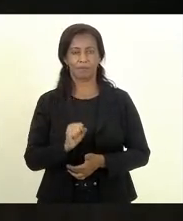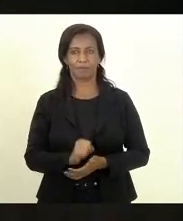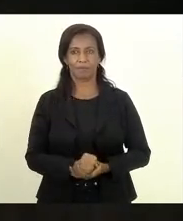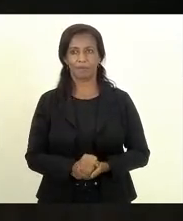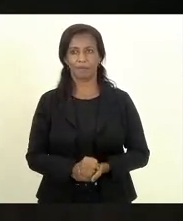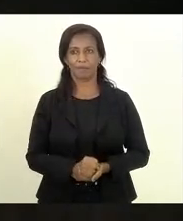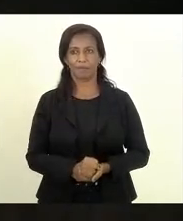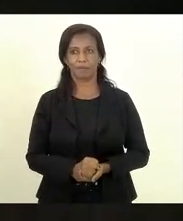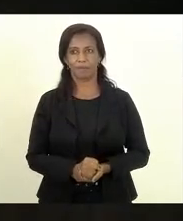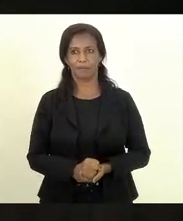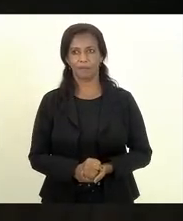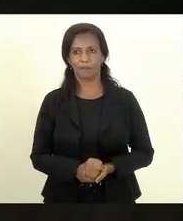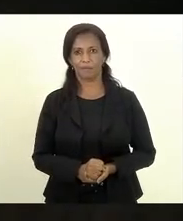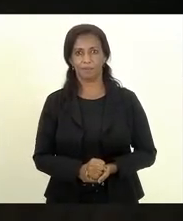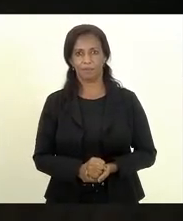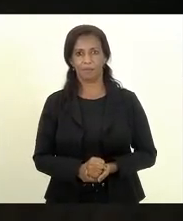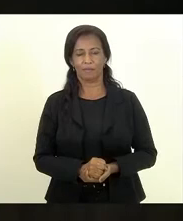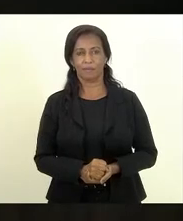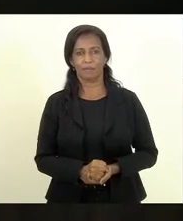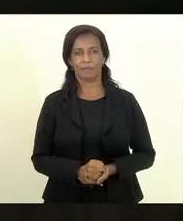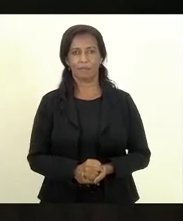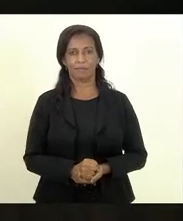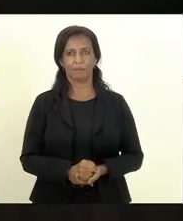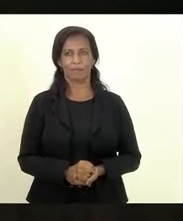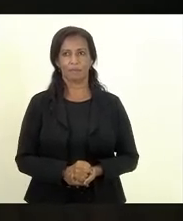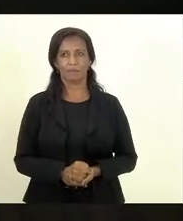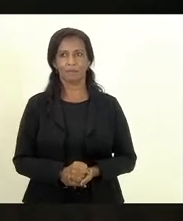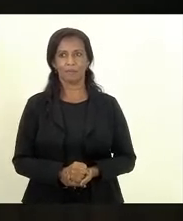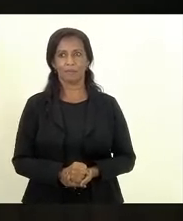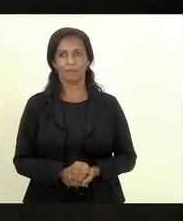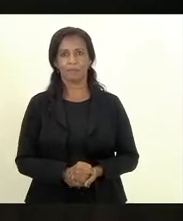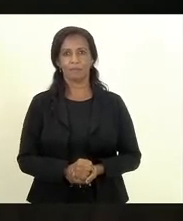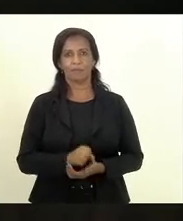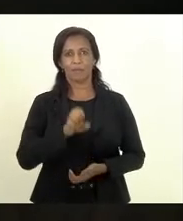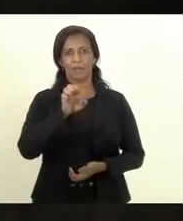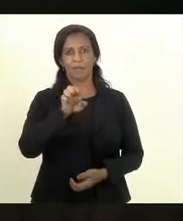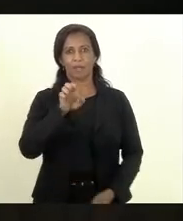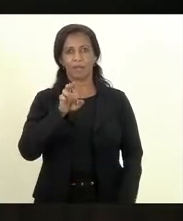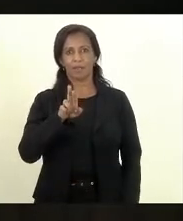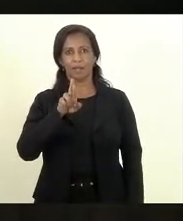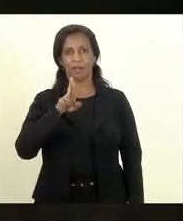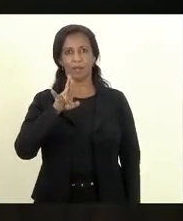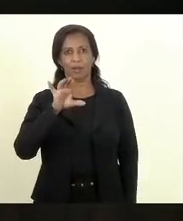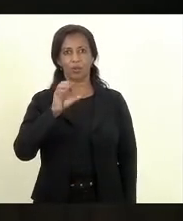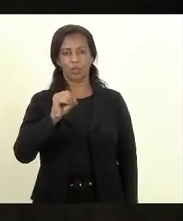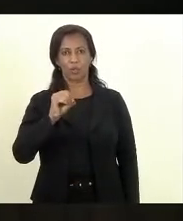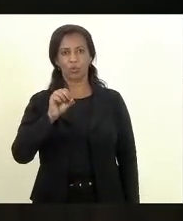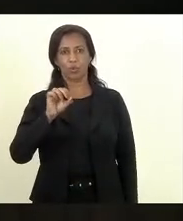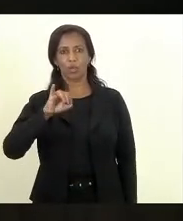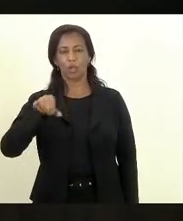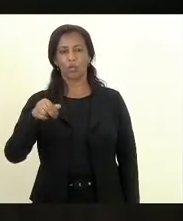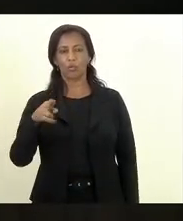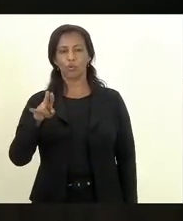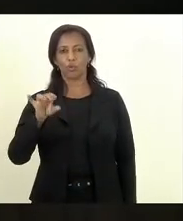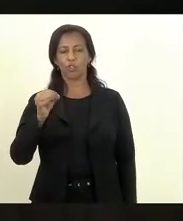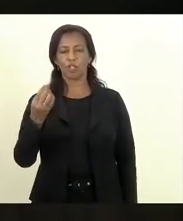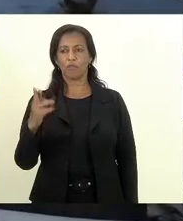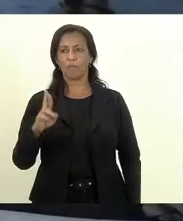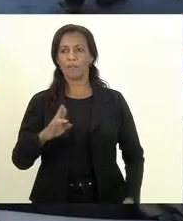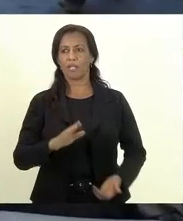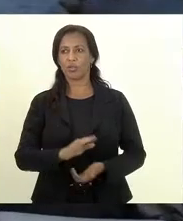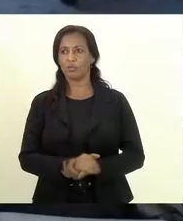Deputado Carlos Macedo. Deputado Eurico Júnior, após as fotos.